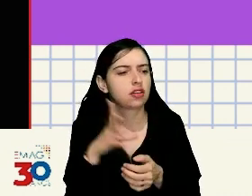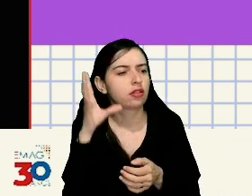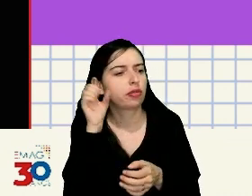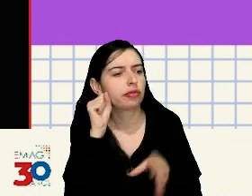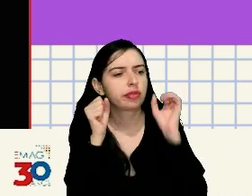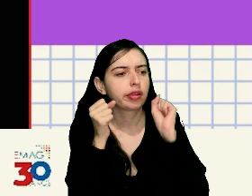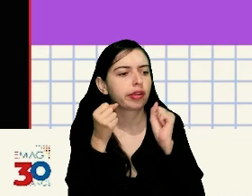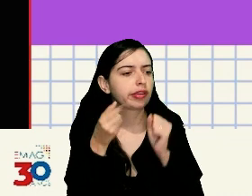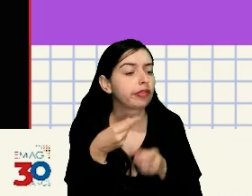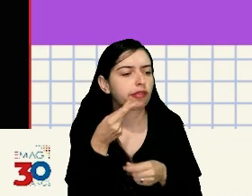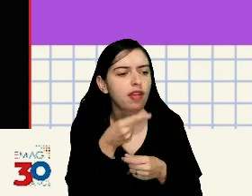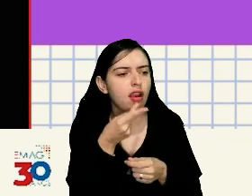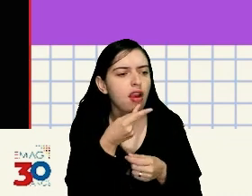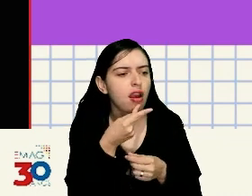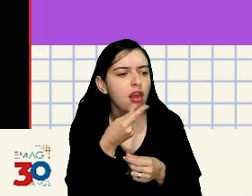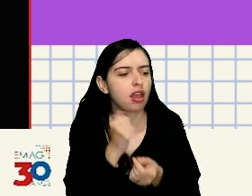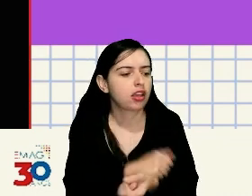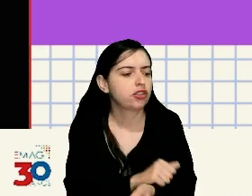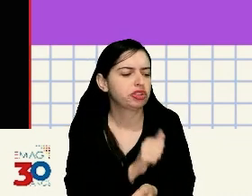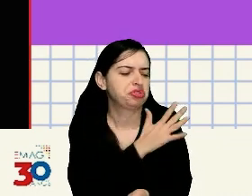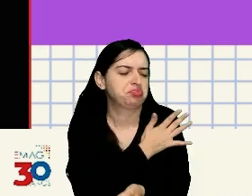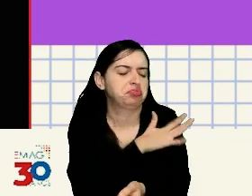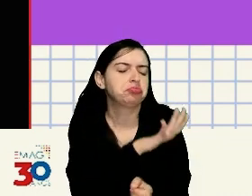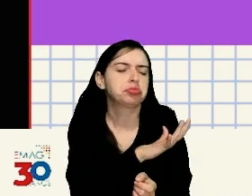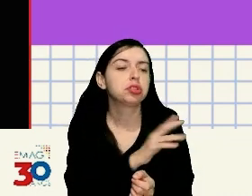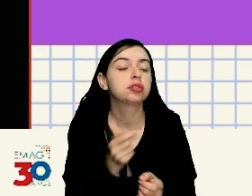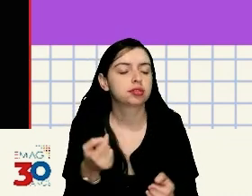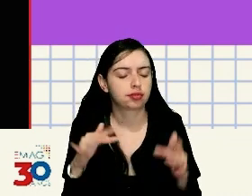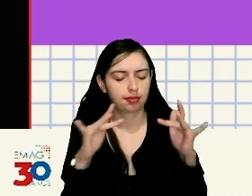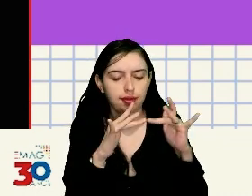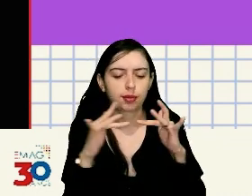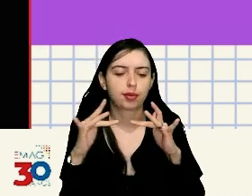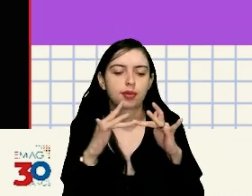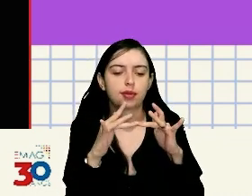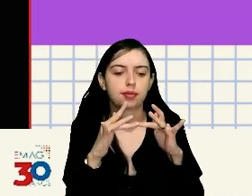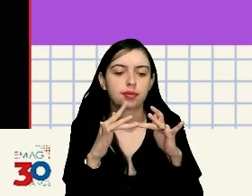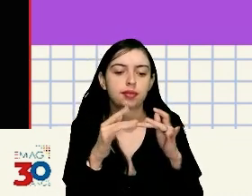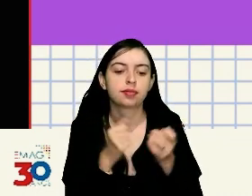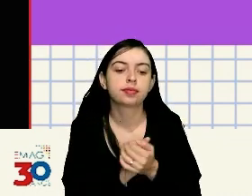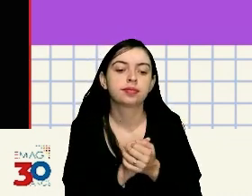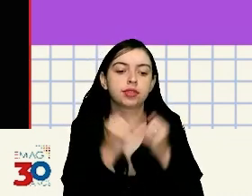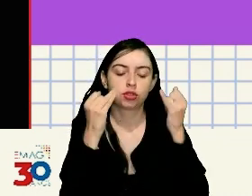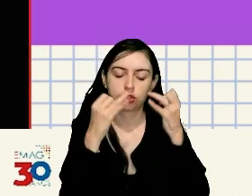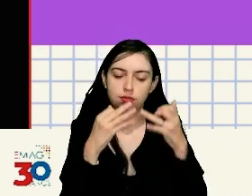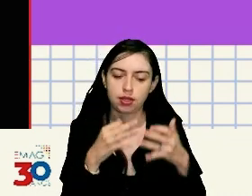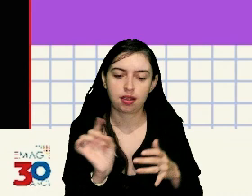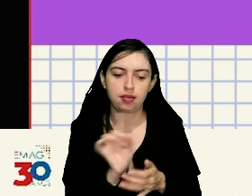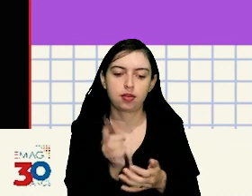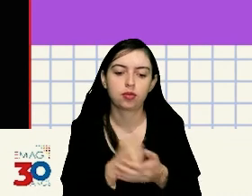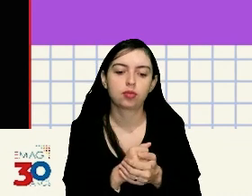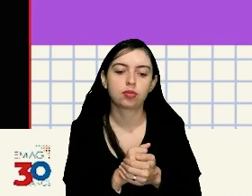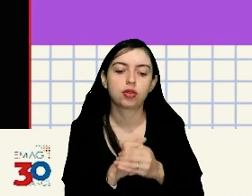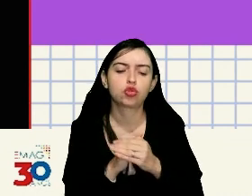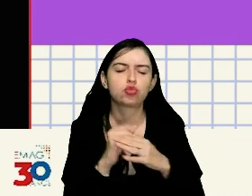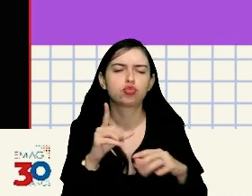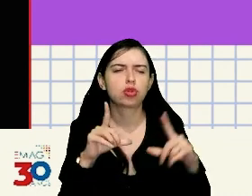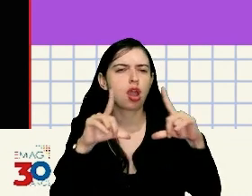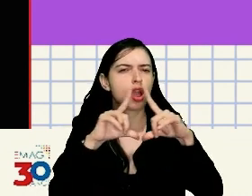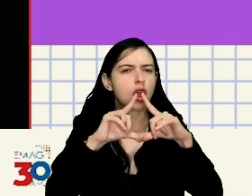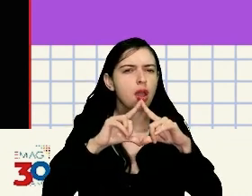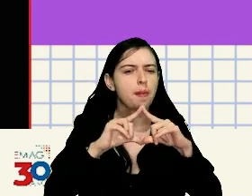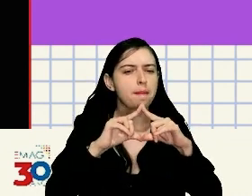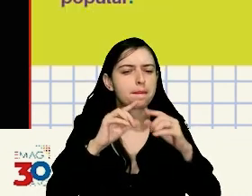tudo a ver, assim. O machismo como o racismo, né, mas eu não vou explicar o racismo aqui, ele é o pilar central da forma que a gente se organiza como